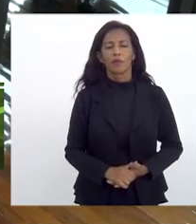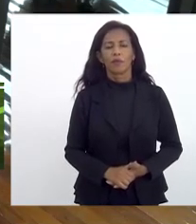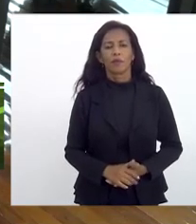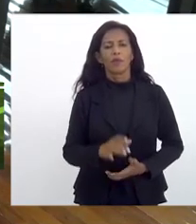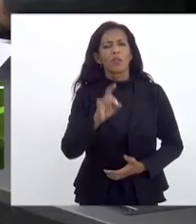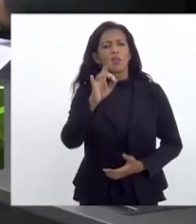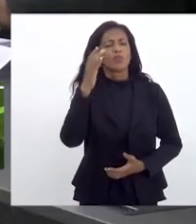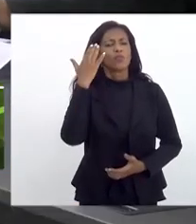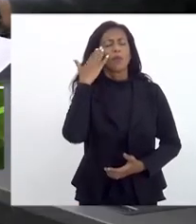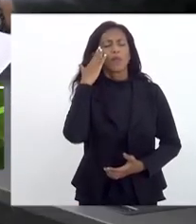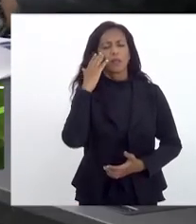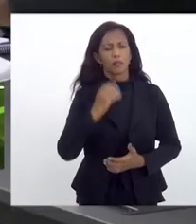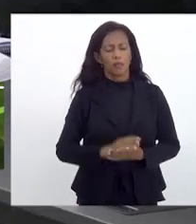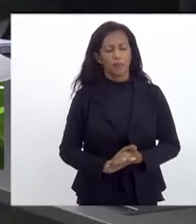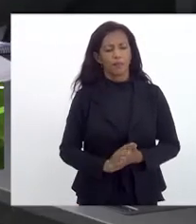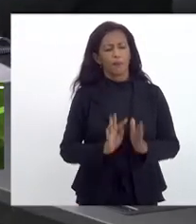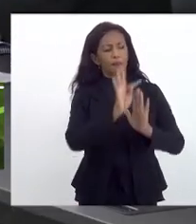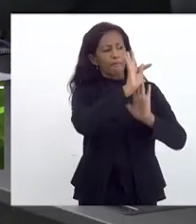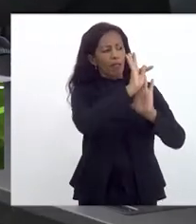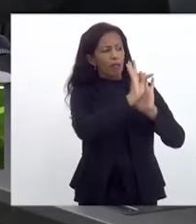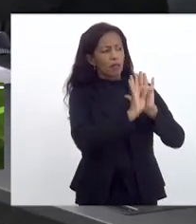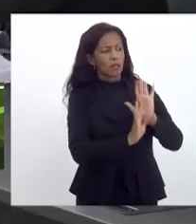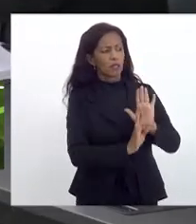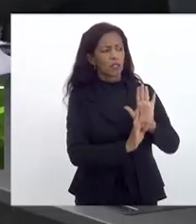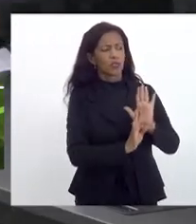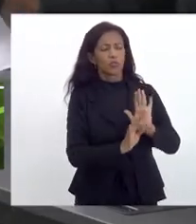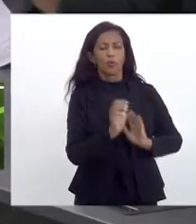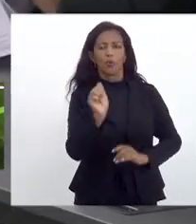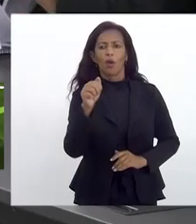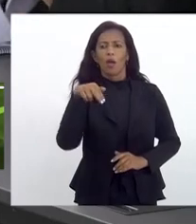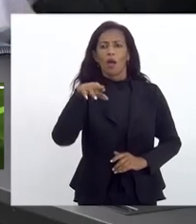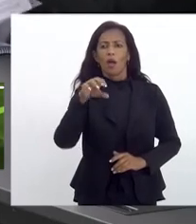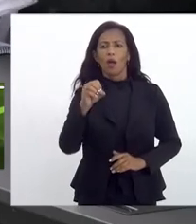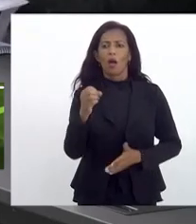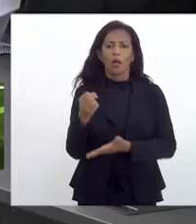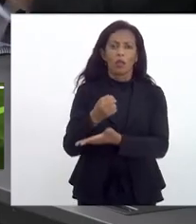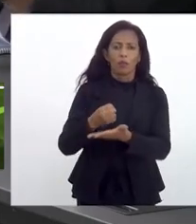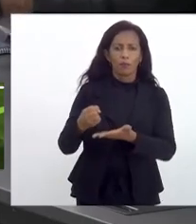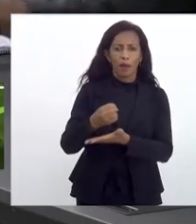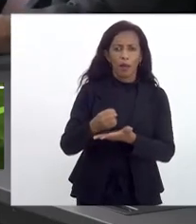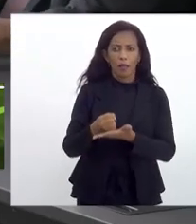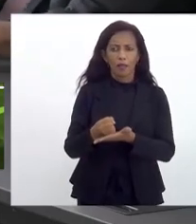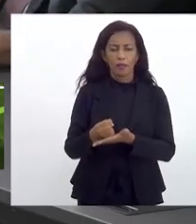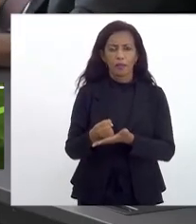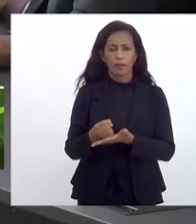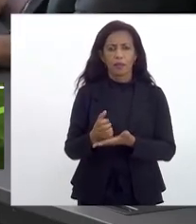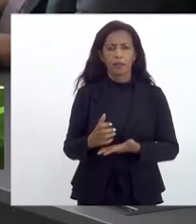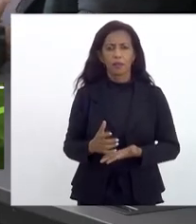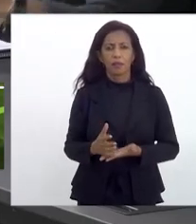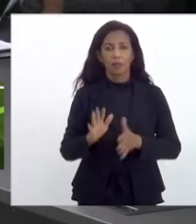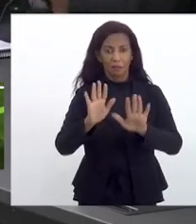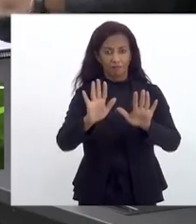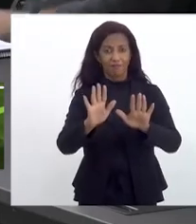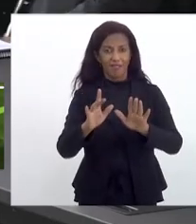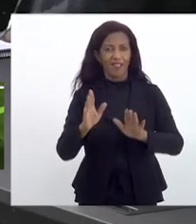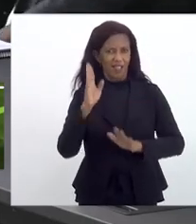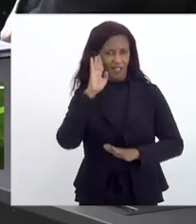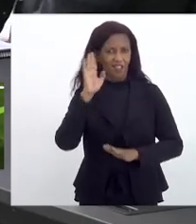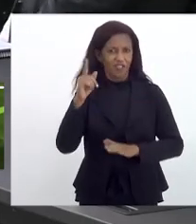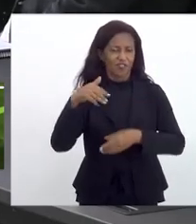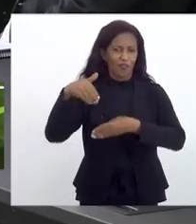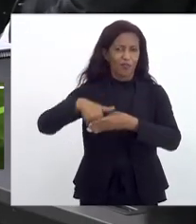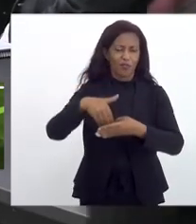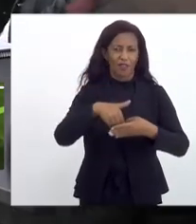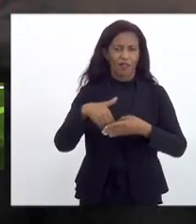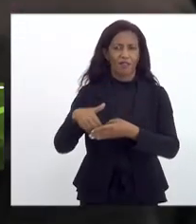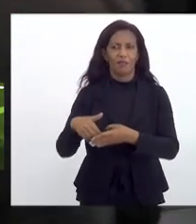texto sobre o ano base, é aquilo que a gente está... Não, sempre nós vamos votar a isso. Essa é a premissa. Essa é a questão da discussão. Isso. Que